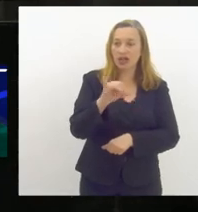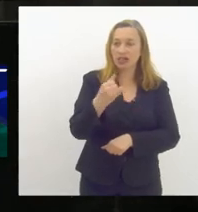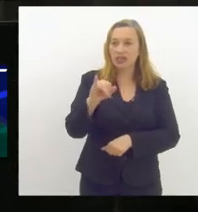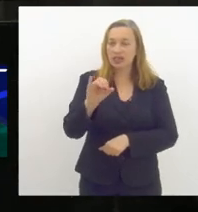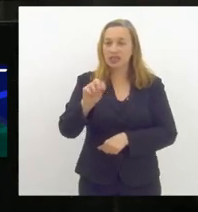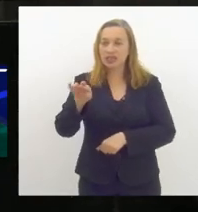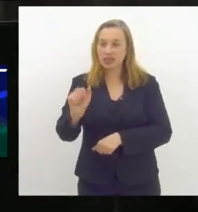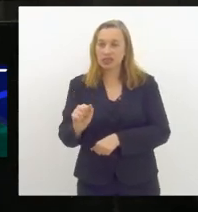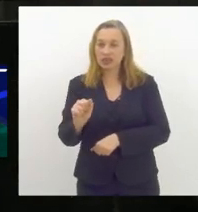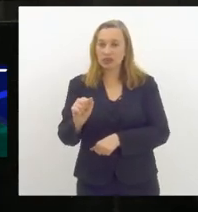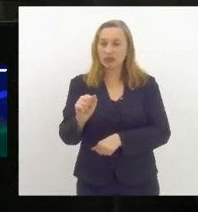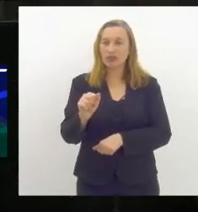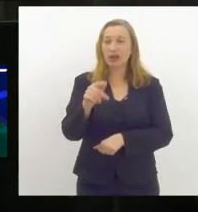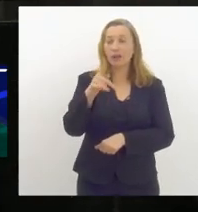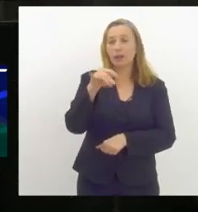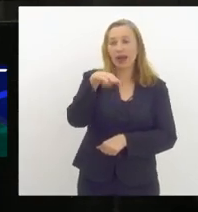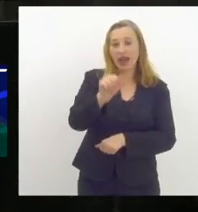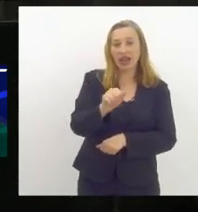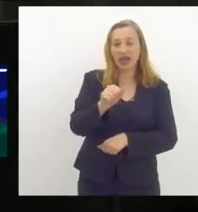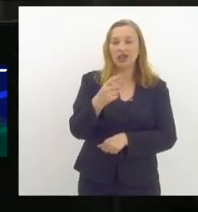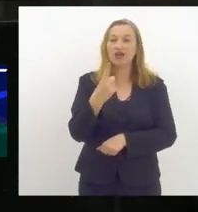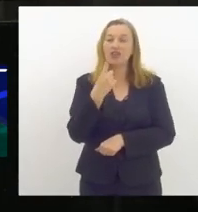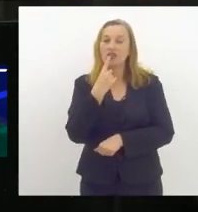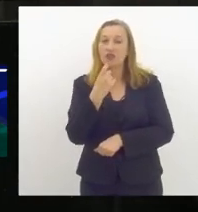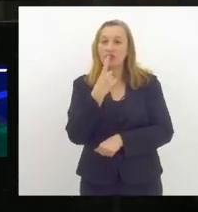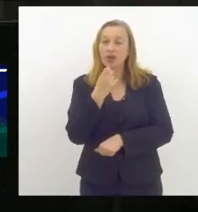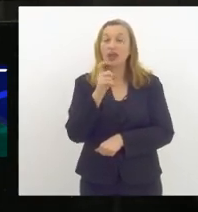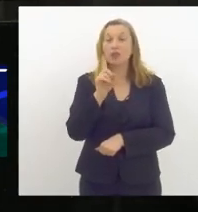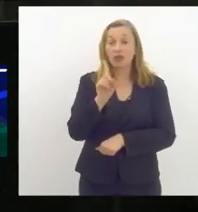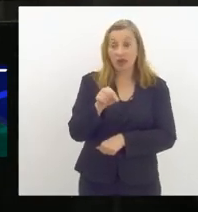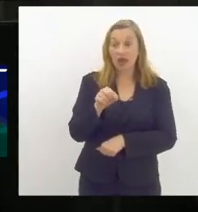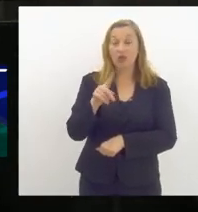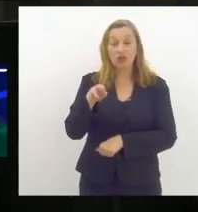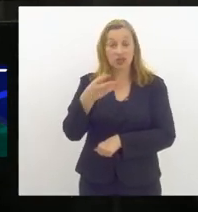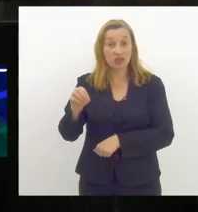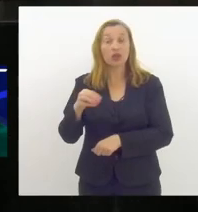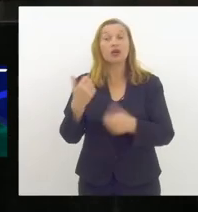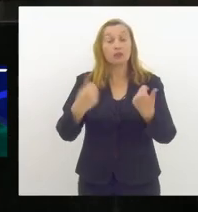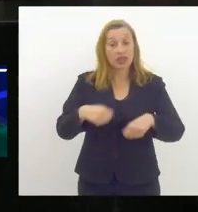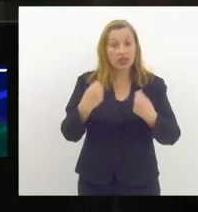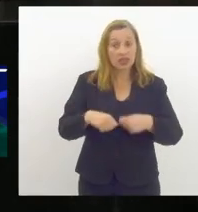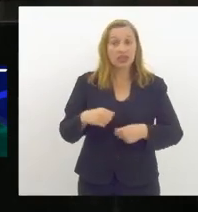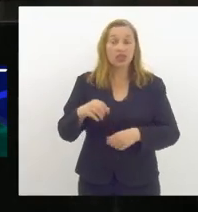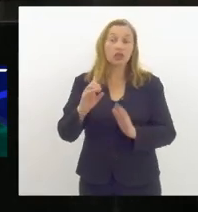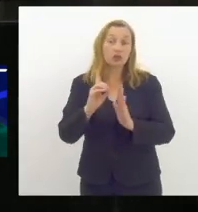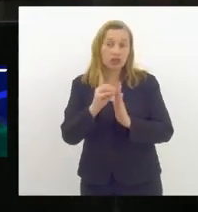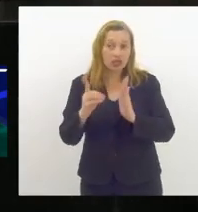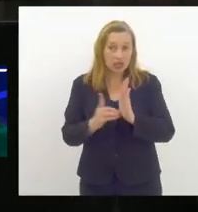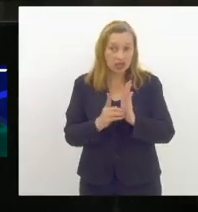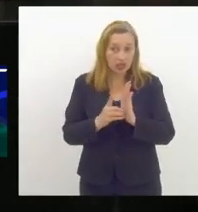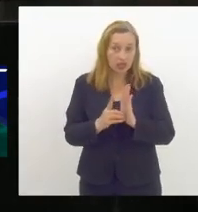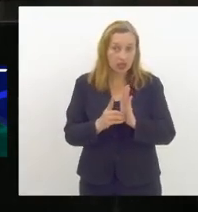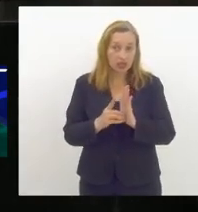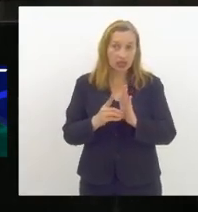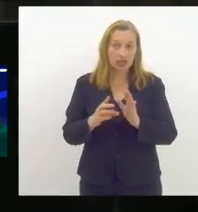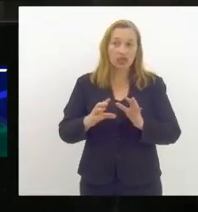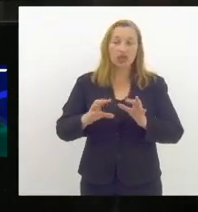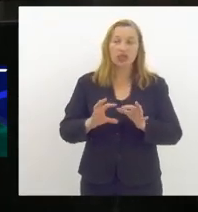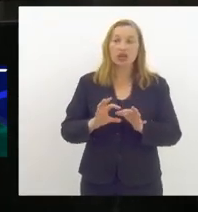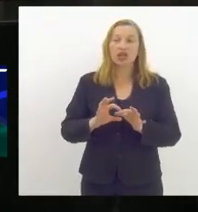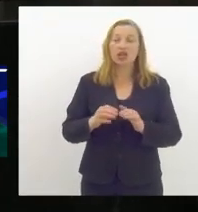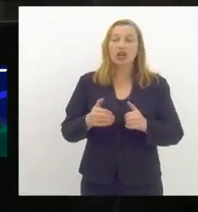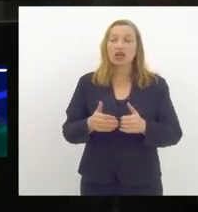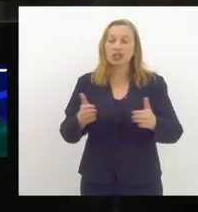pela placa vermelha porque é uma concessão E precisa que o Detran abre a cursos